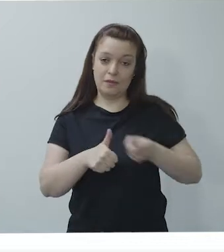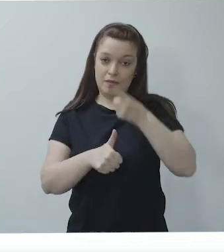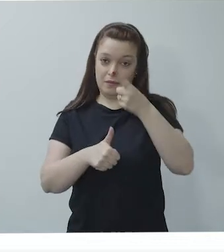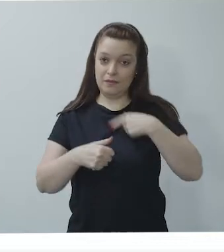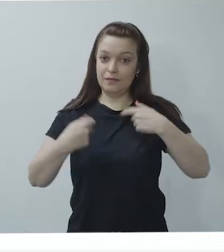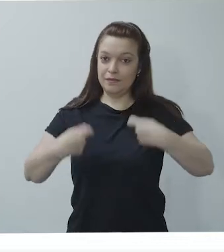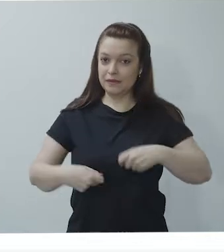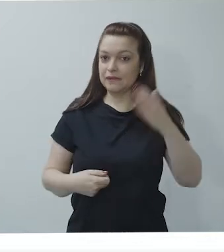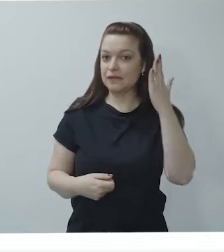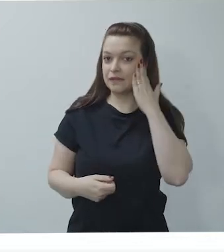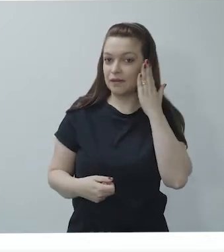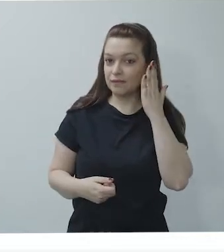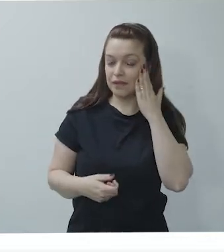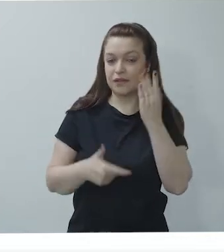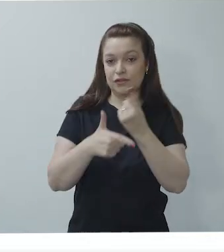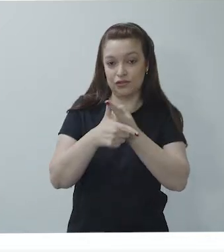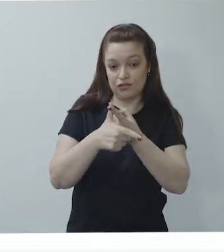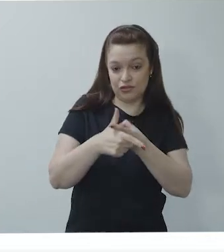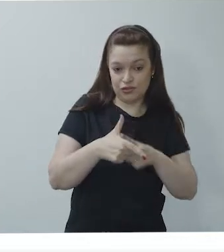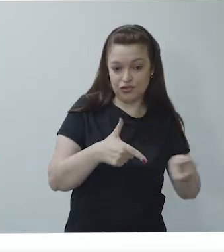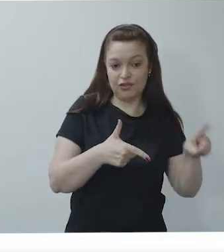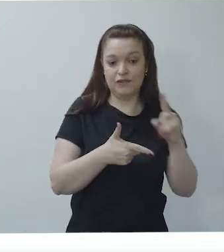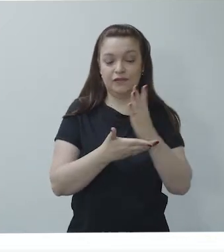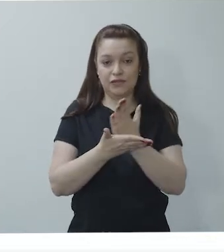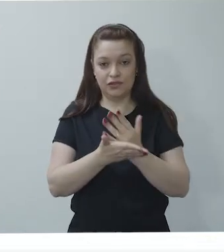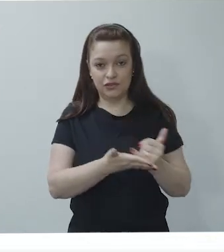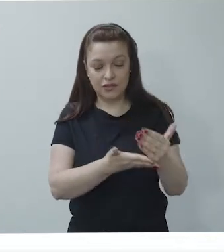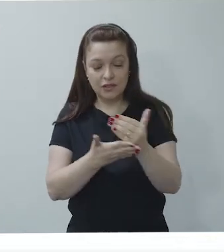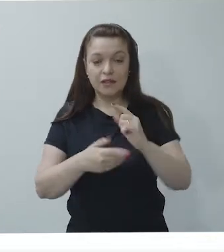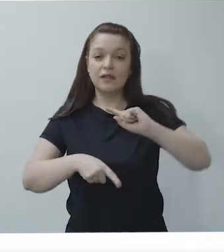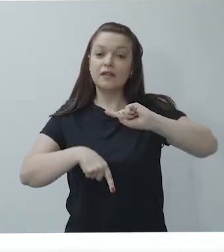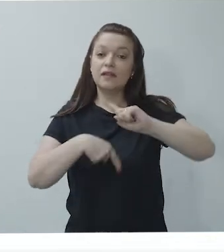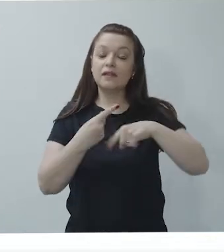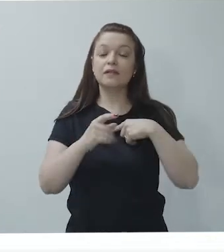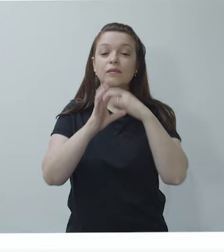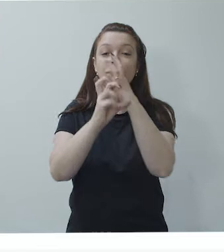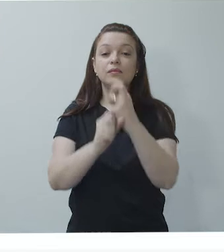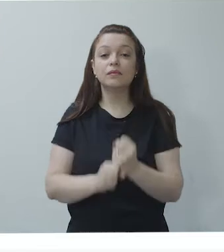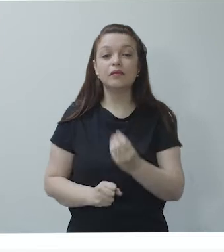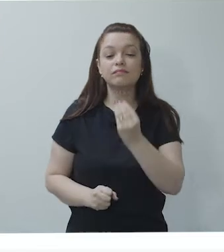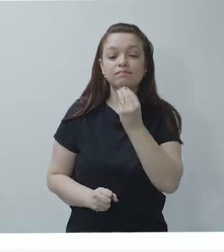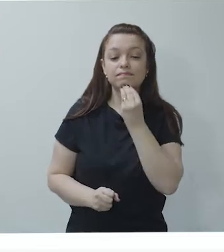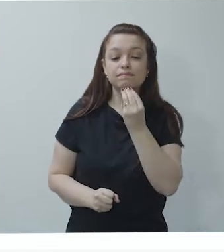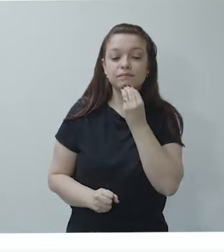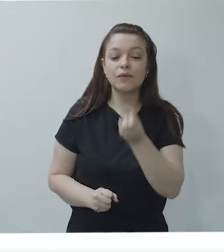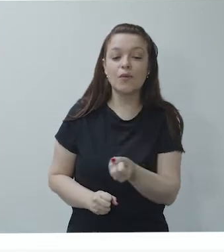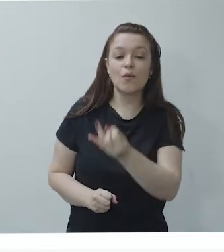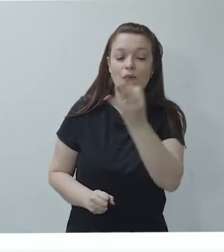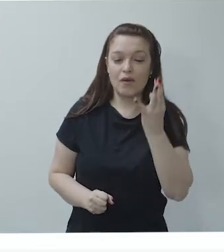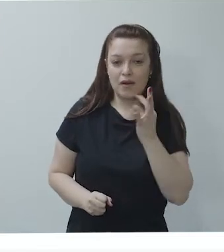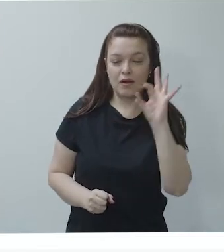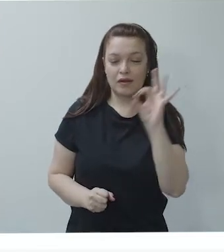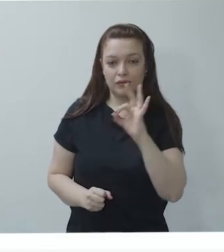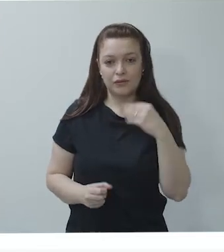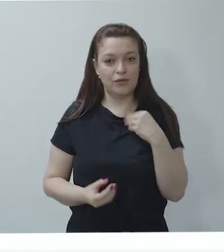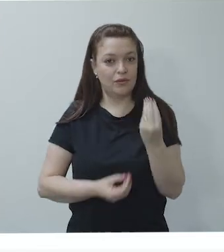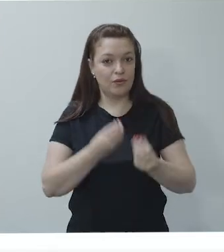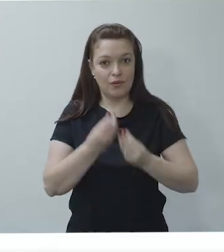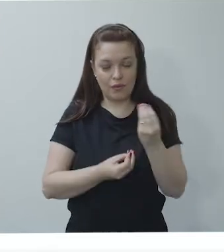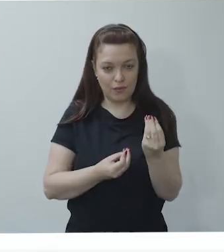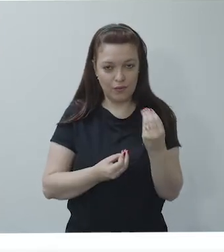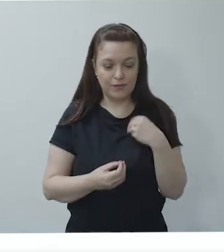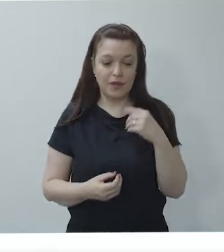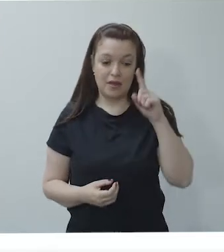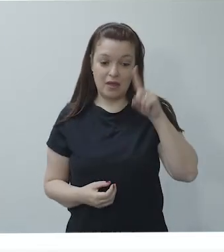dividir. E com essa divisão, fazer o cálculo das possibilidades, né? Que, como é que é feito esse cálculo? É dividindo